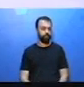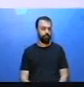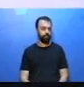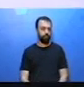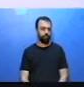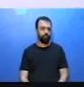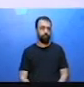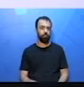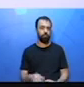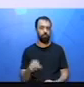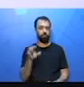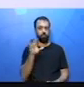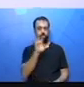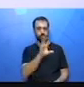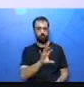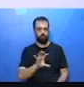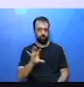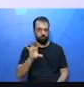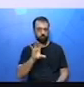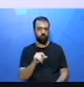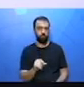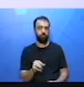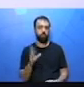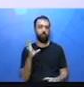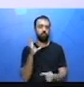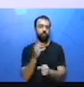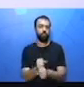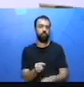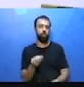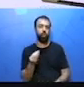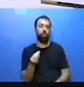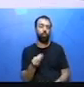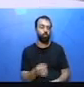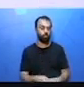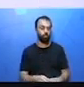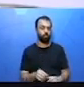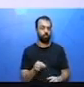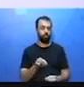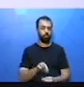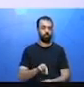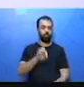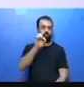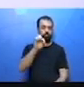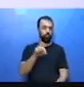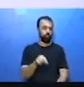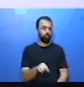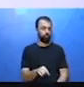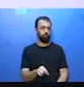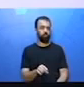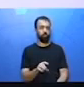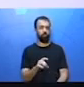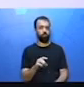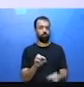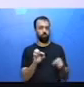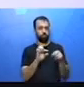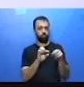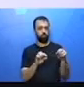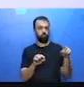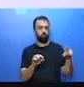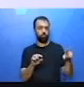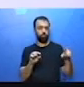A área do losango, a gente calcula pelo tamanho das diagonais. Então, diagonal é quando